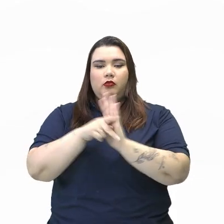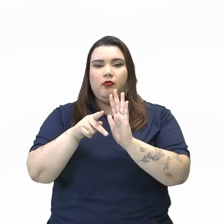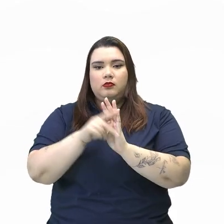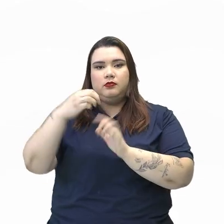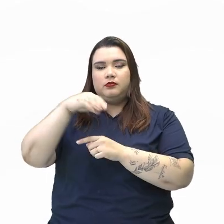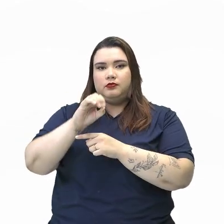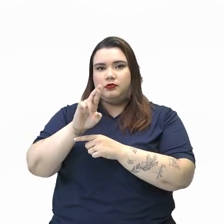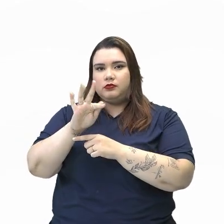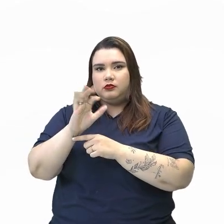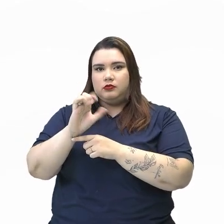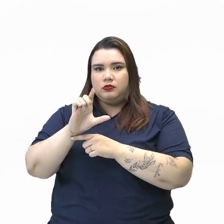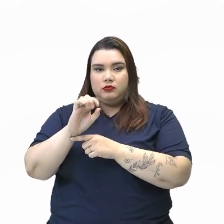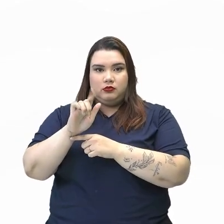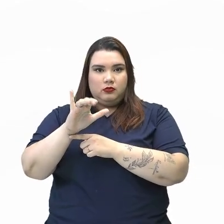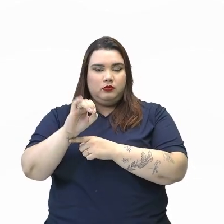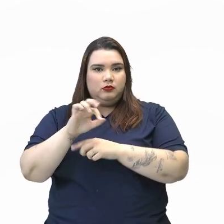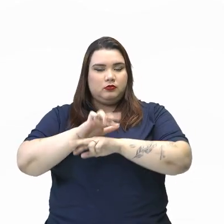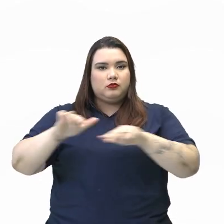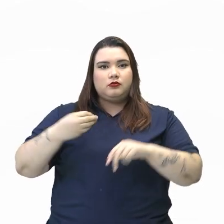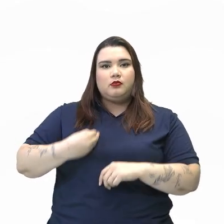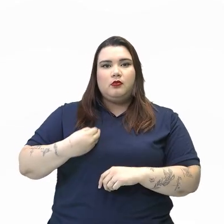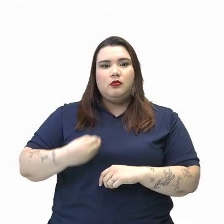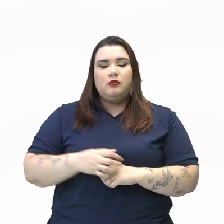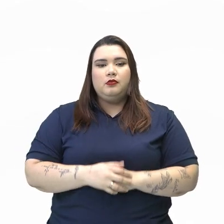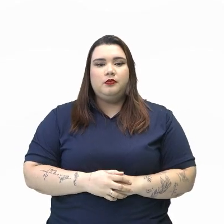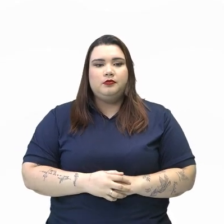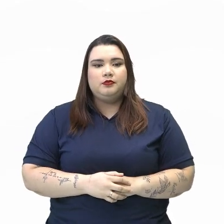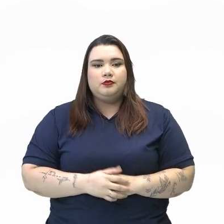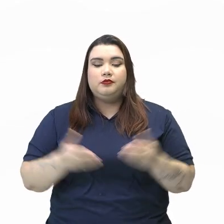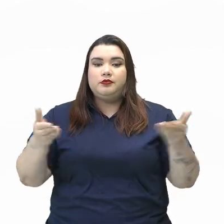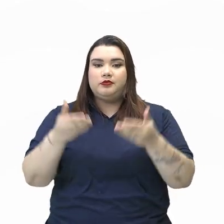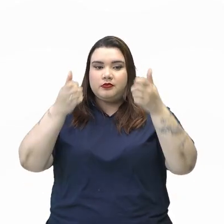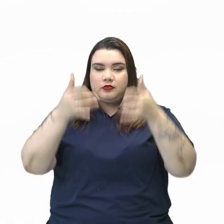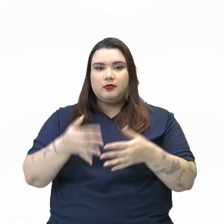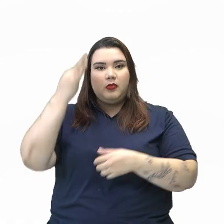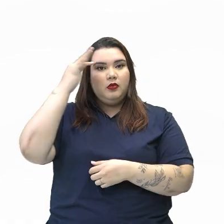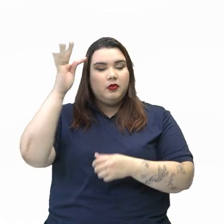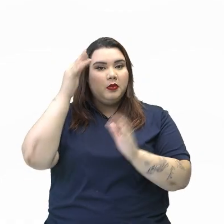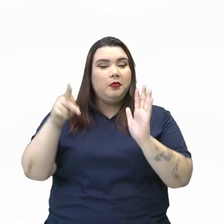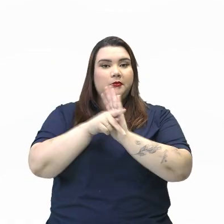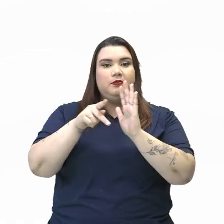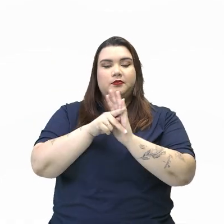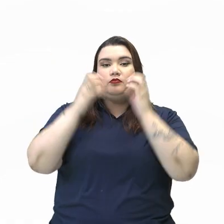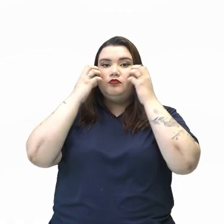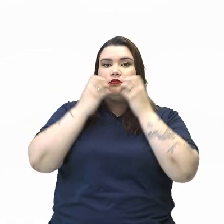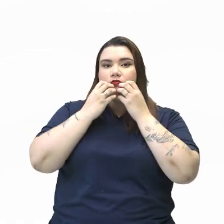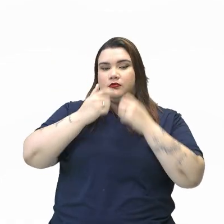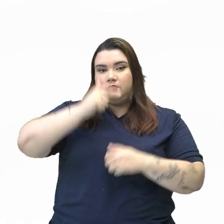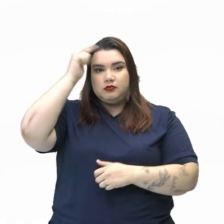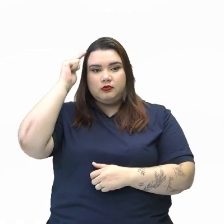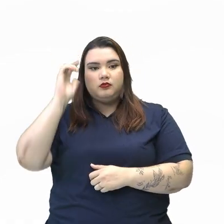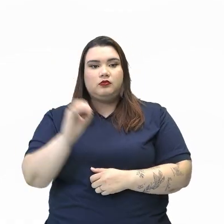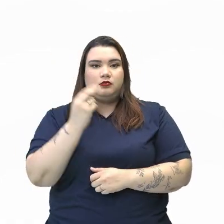das espécies. E aí vamos falar um pouquinho mais sobre Darwin, né, a teoria da seleção natural, né, de Darwin, ou